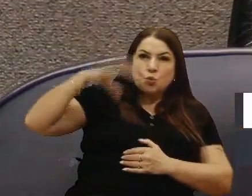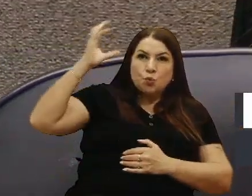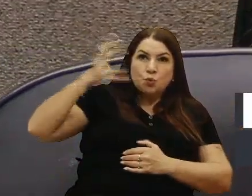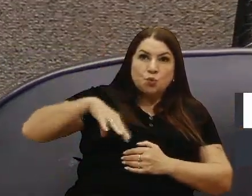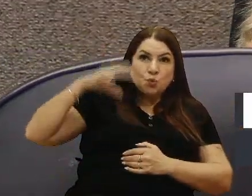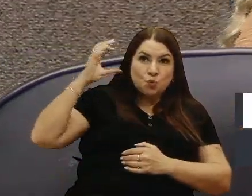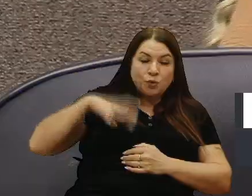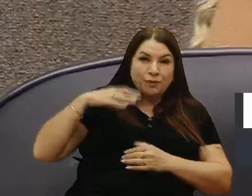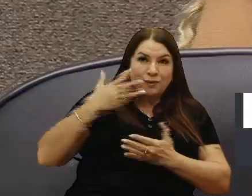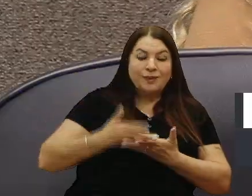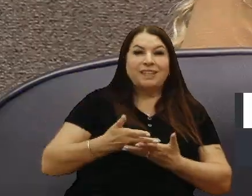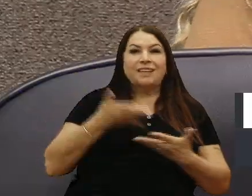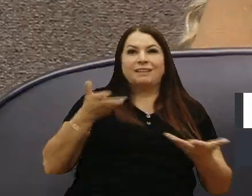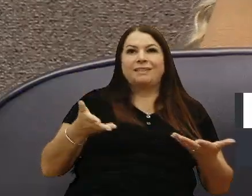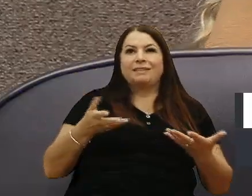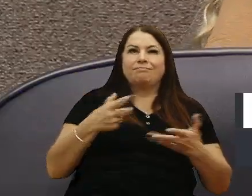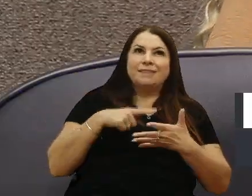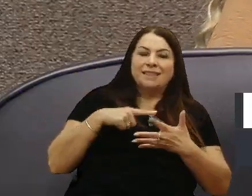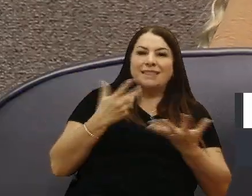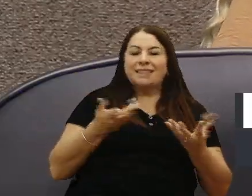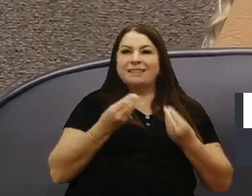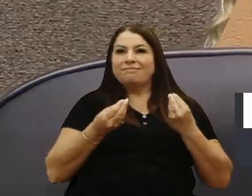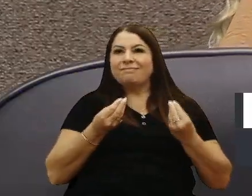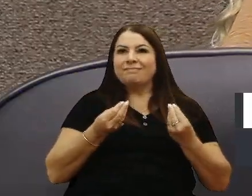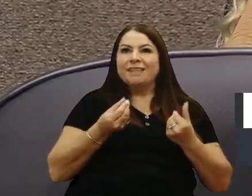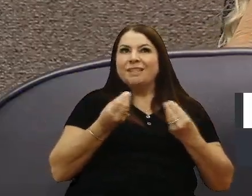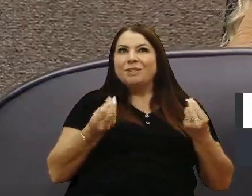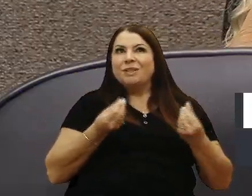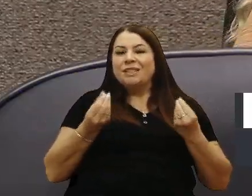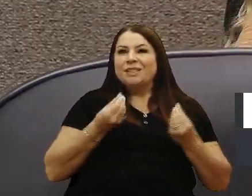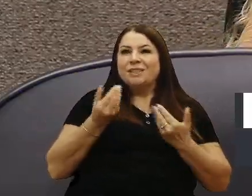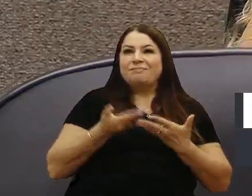daquela maneira, né, e causando assim muita